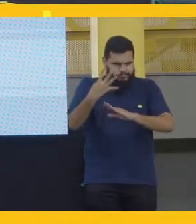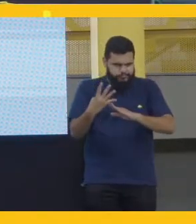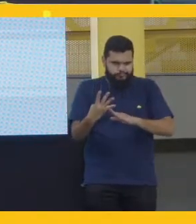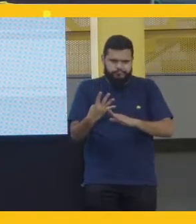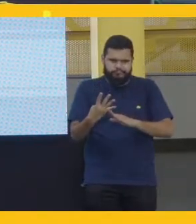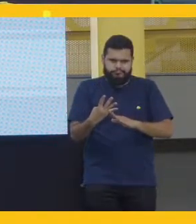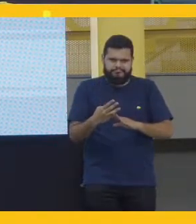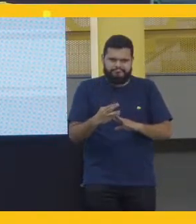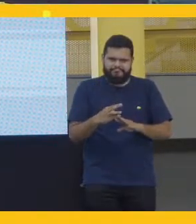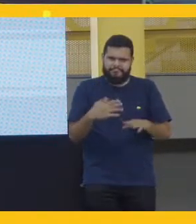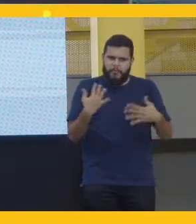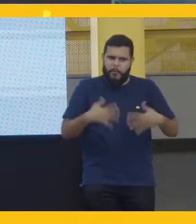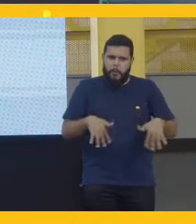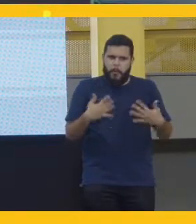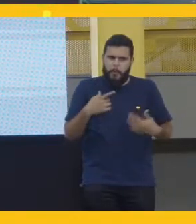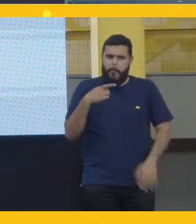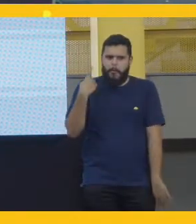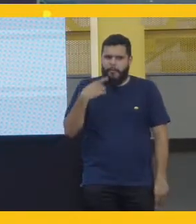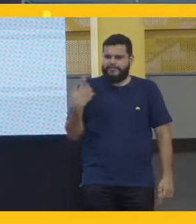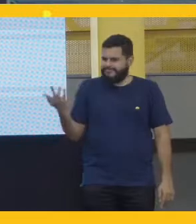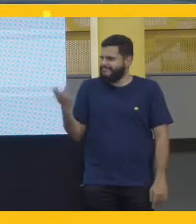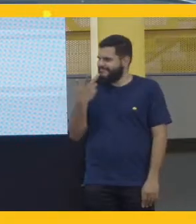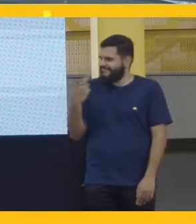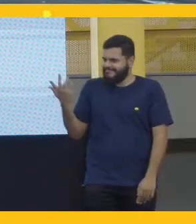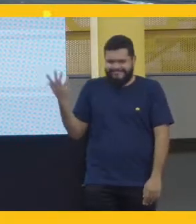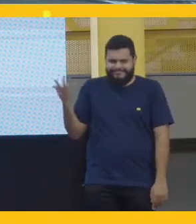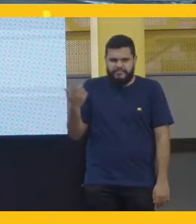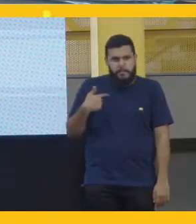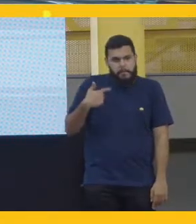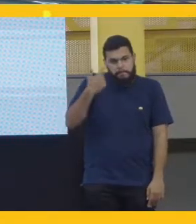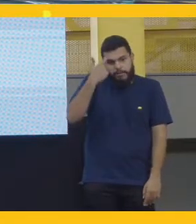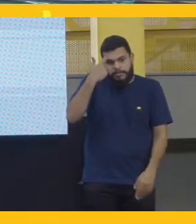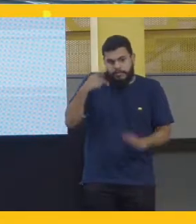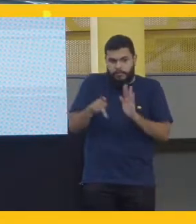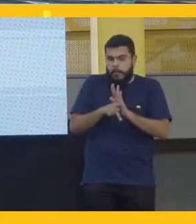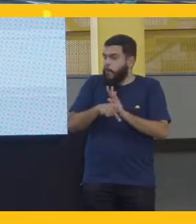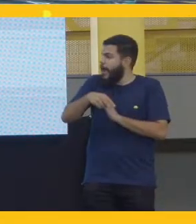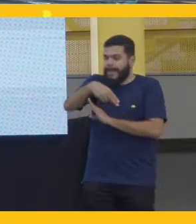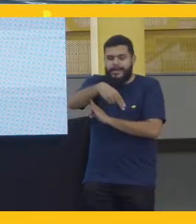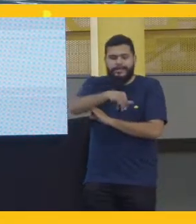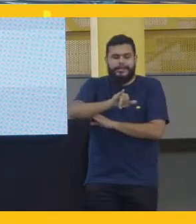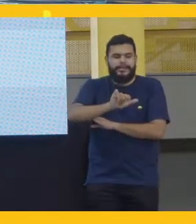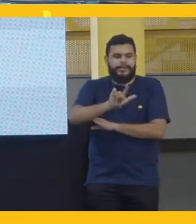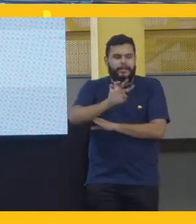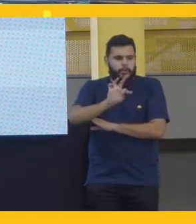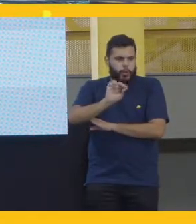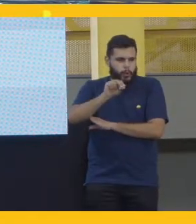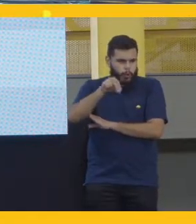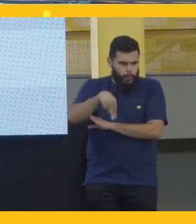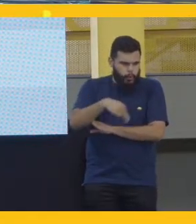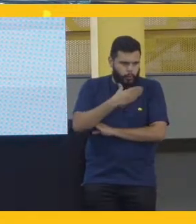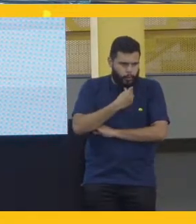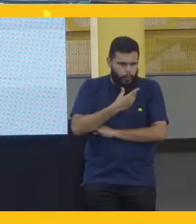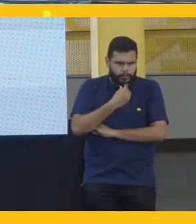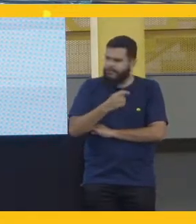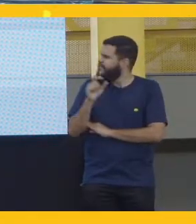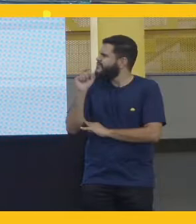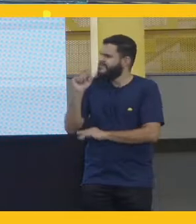Louco, né? Mas isso foi o pensamento de Newton. Newton deu esses nomes aí. Mas o que é a